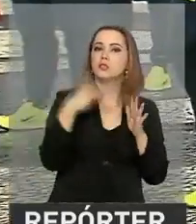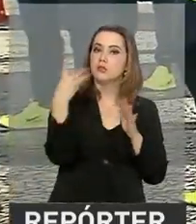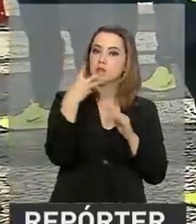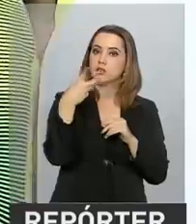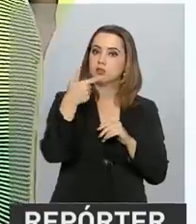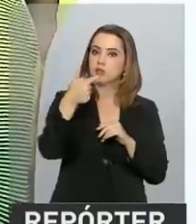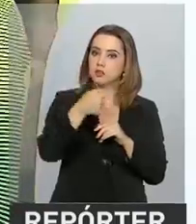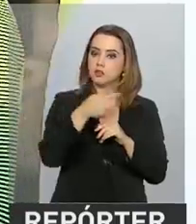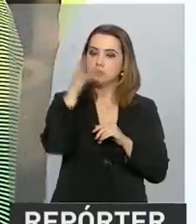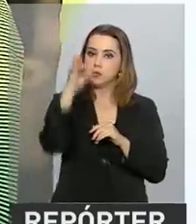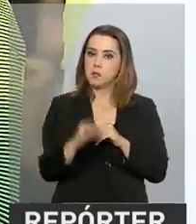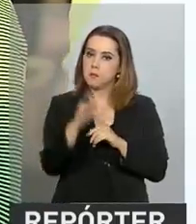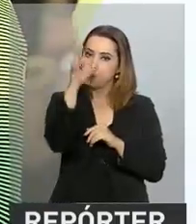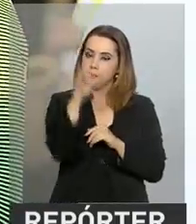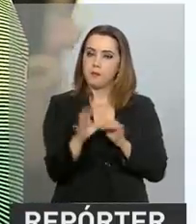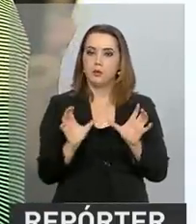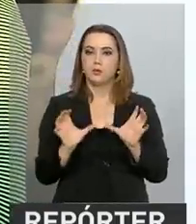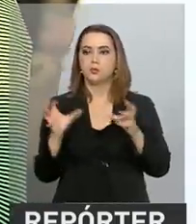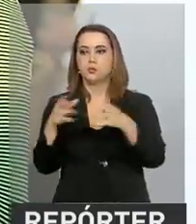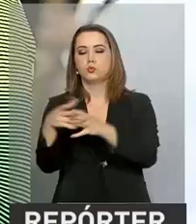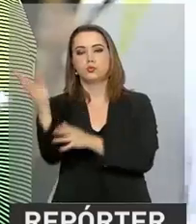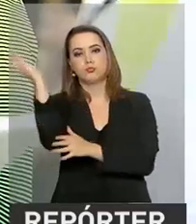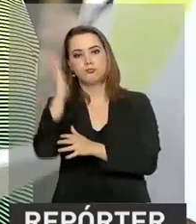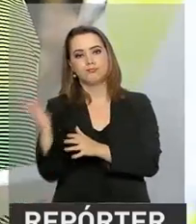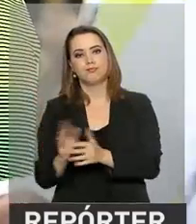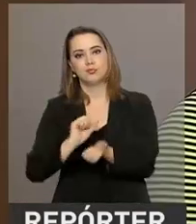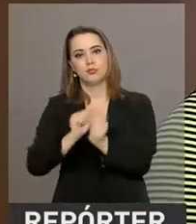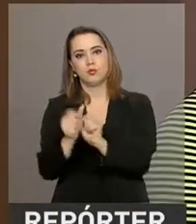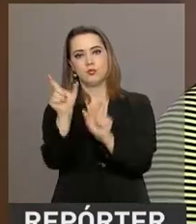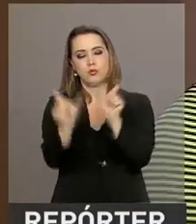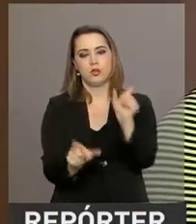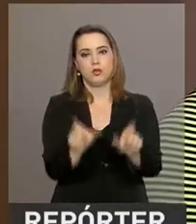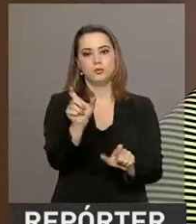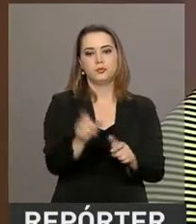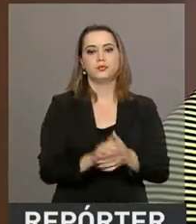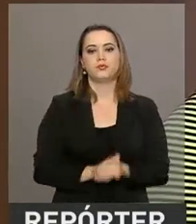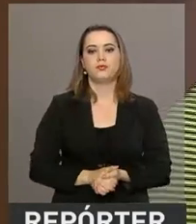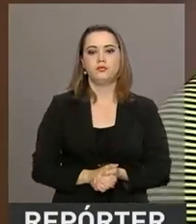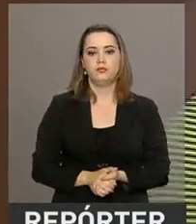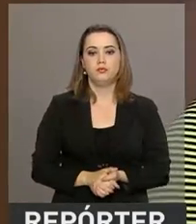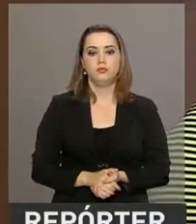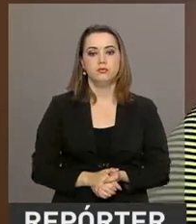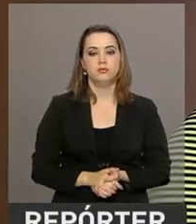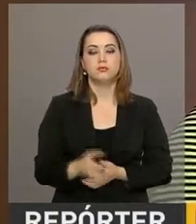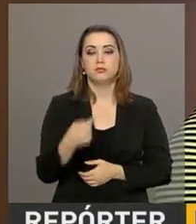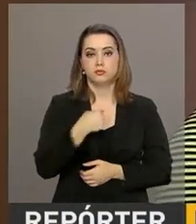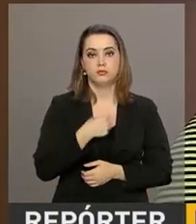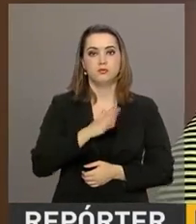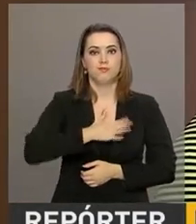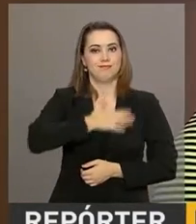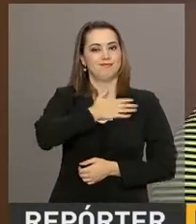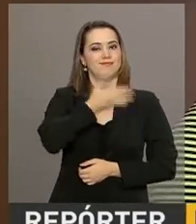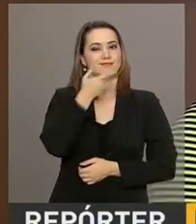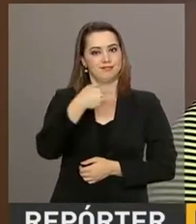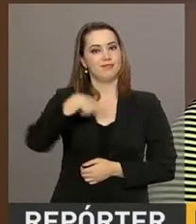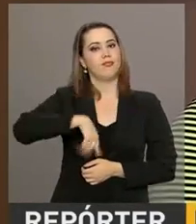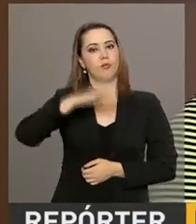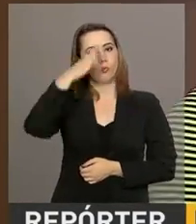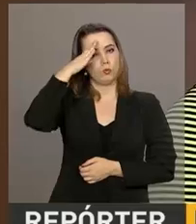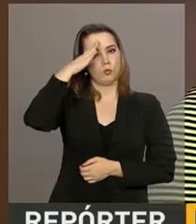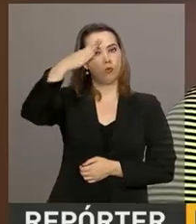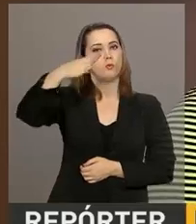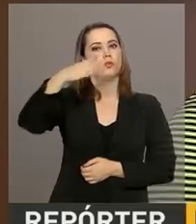as medalhas de ouro do país nas modalidades individuais. Para mim é um orgulho poder fazer parte das Forças Armadas,